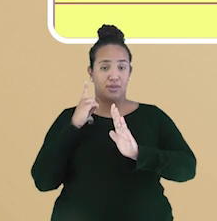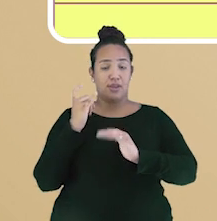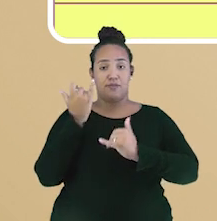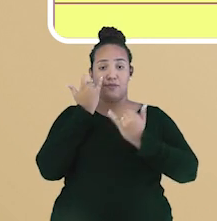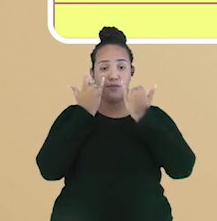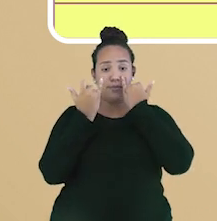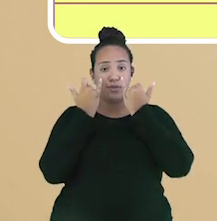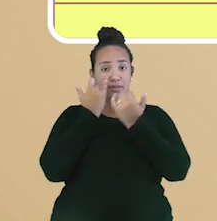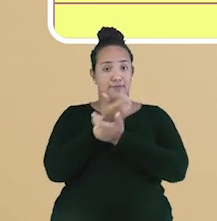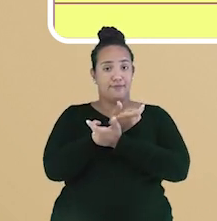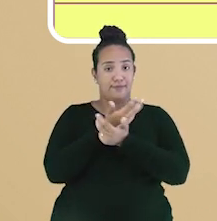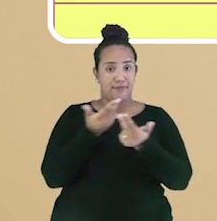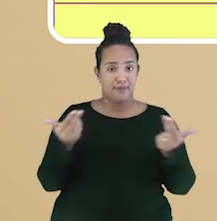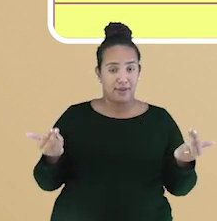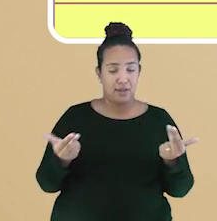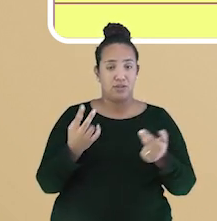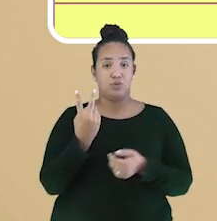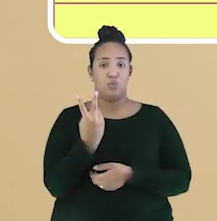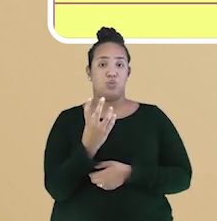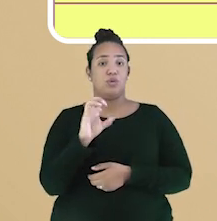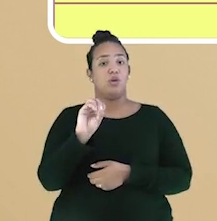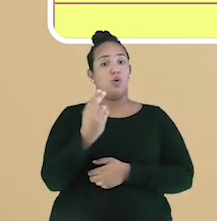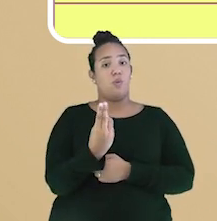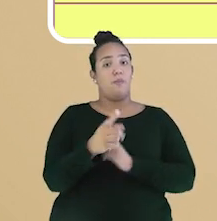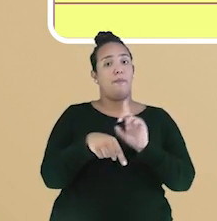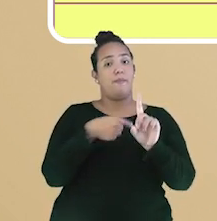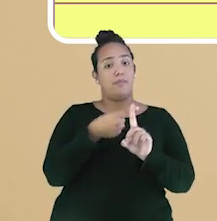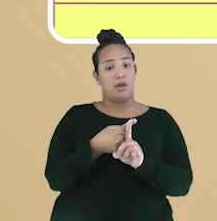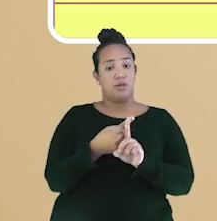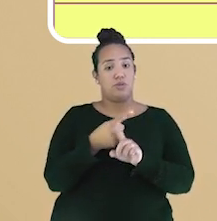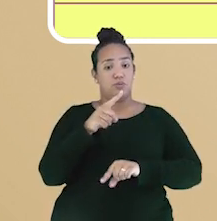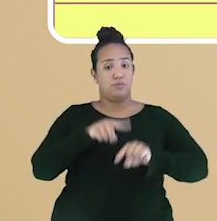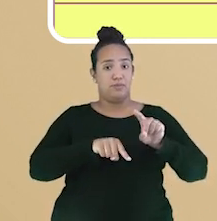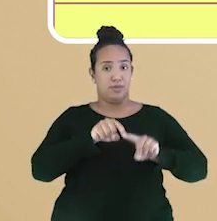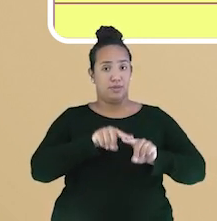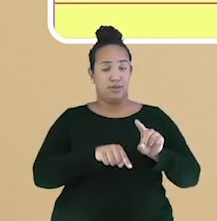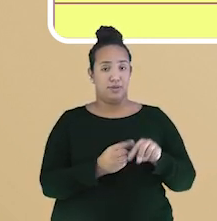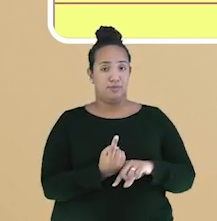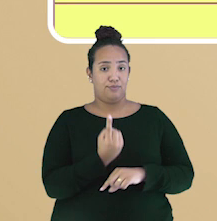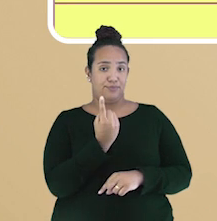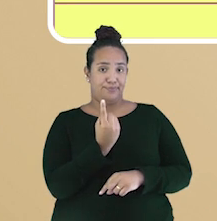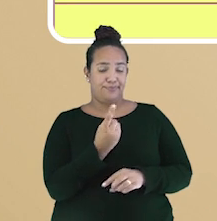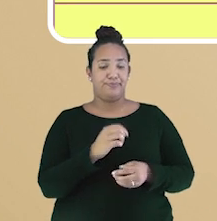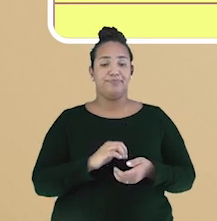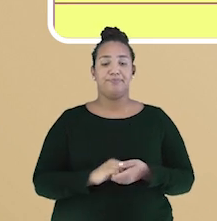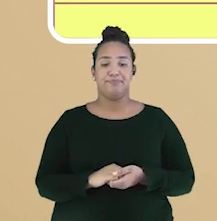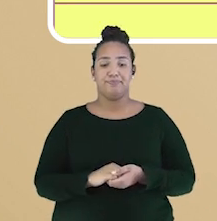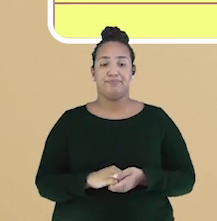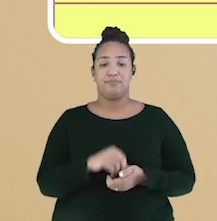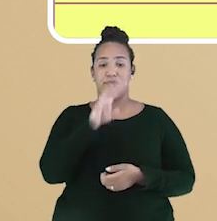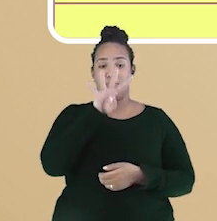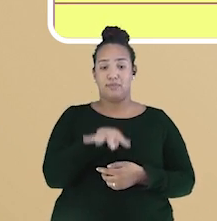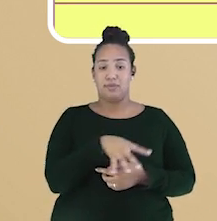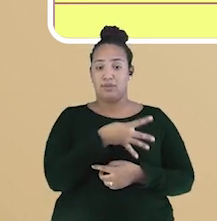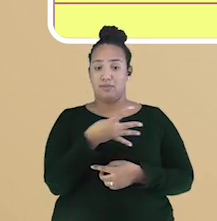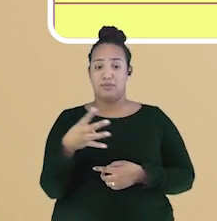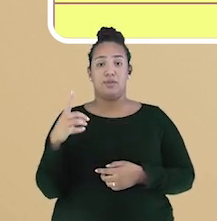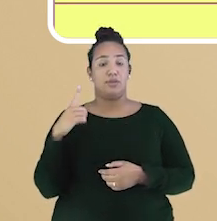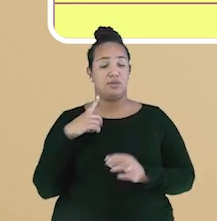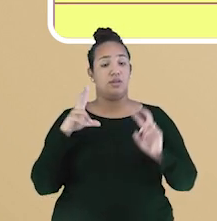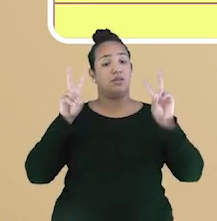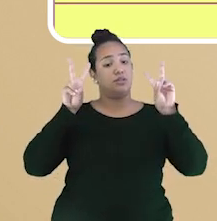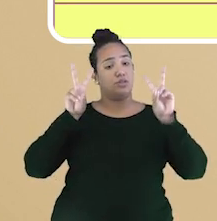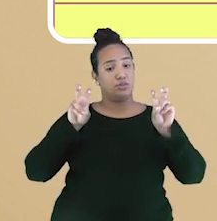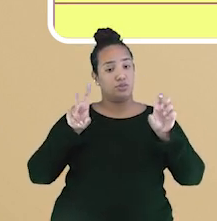ou mais informações de um mesmo toda tabela tem título e tem a fonte